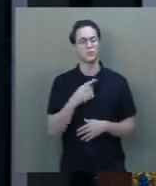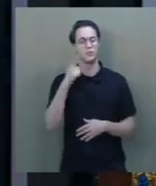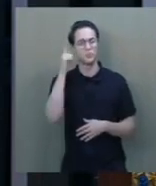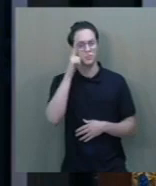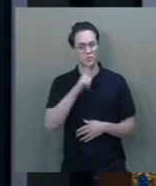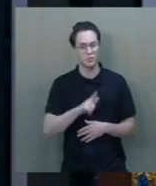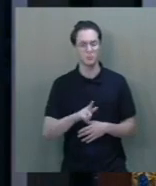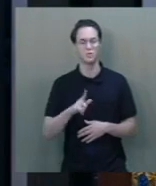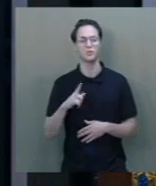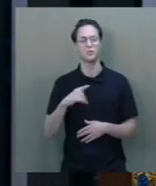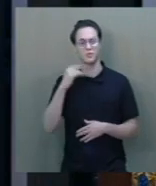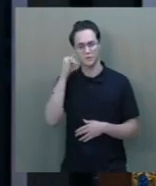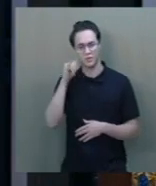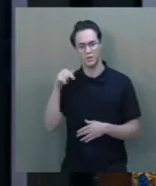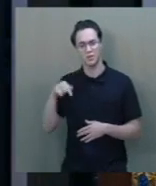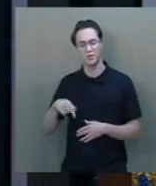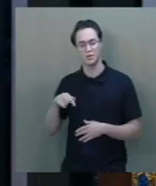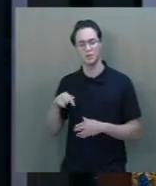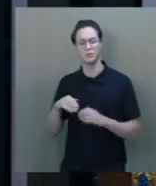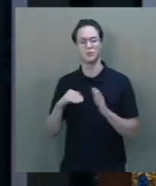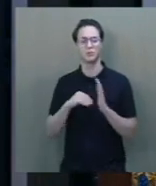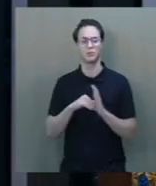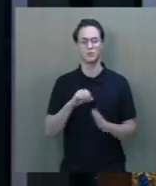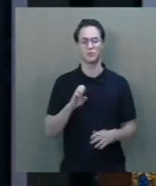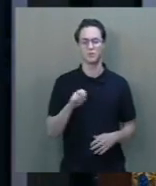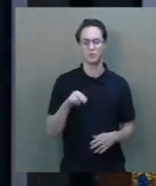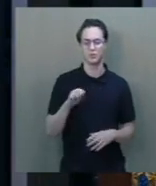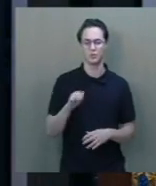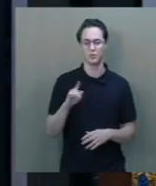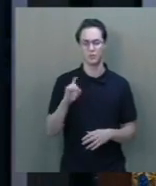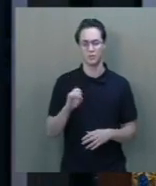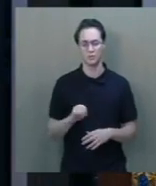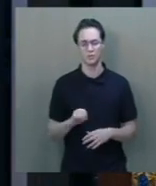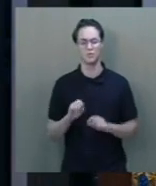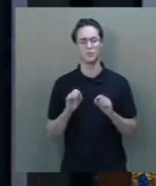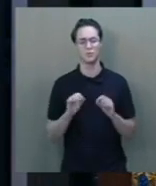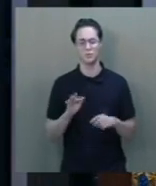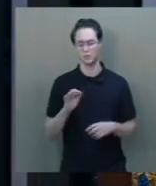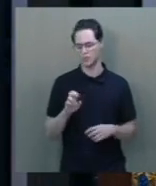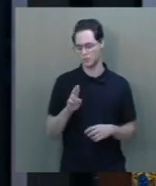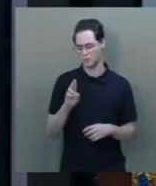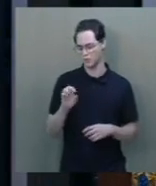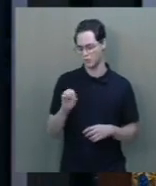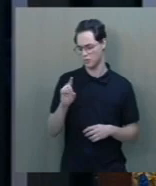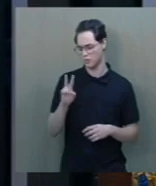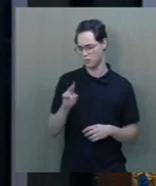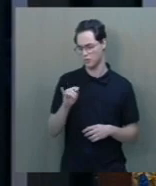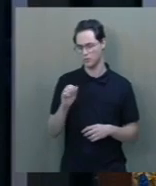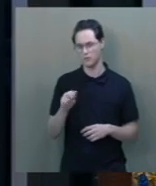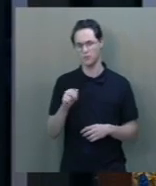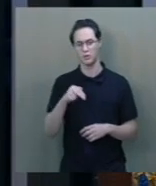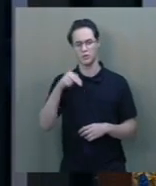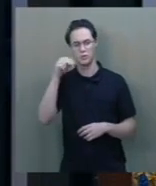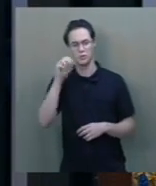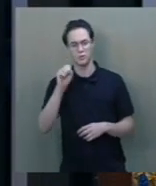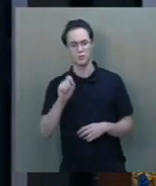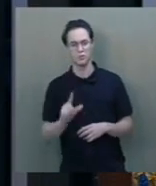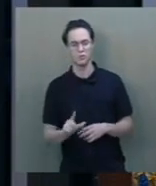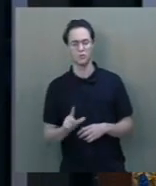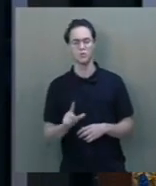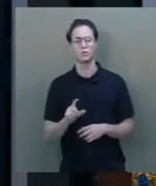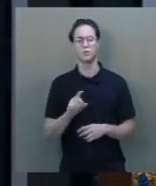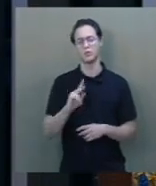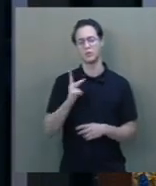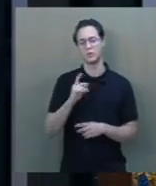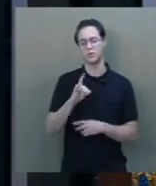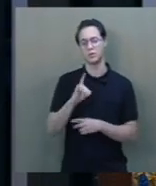no Senado Federal. A Ferrovia Norte-Sul, uma batalha importante para o meu Tocantins. A Hidrovia Tocantins,